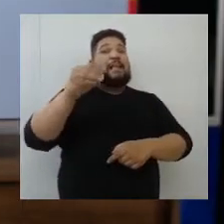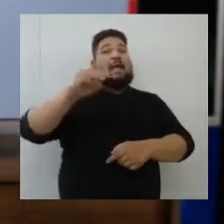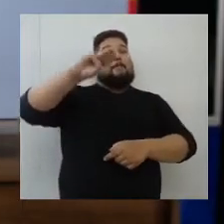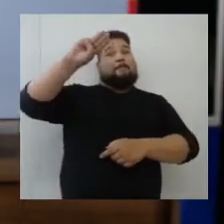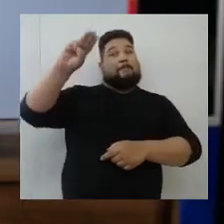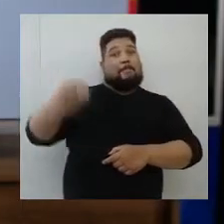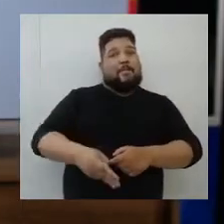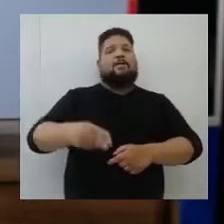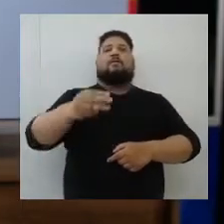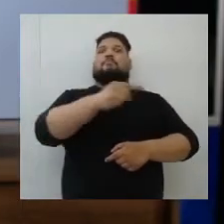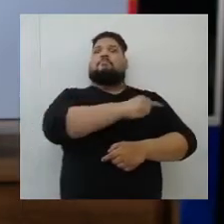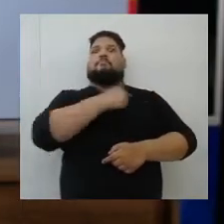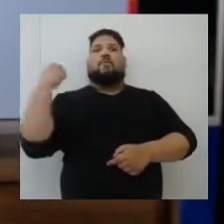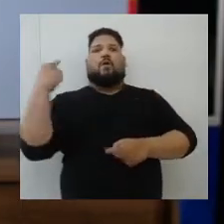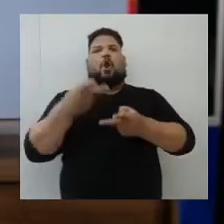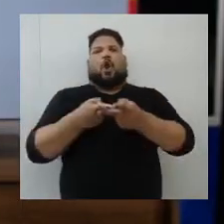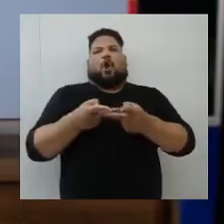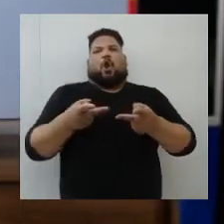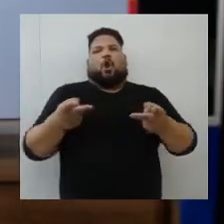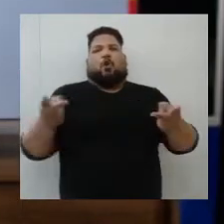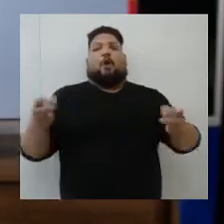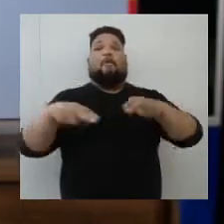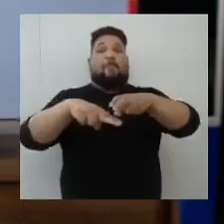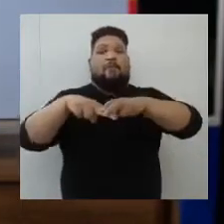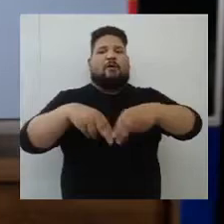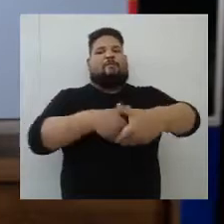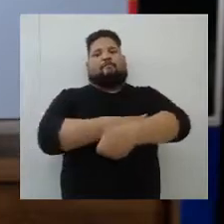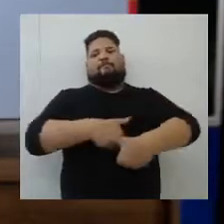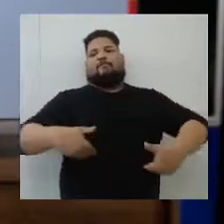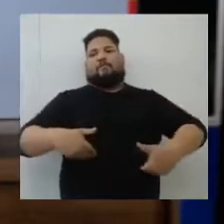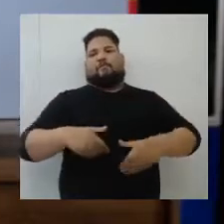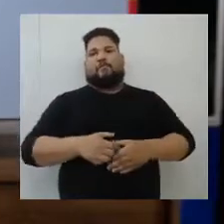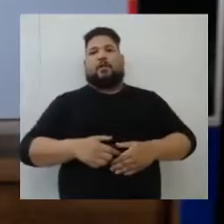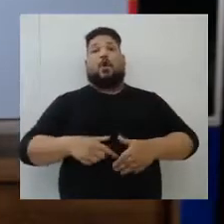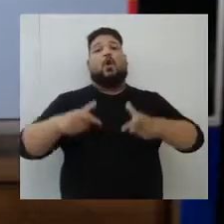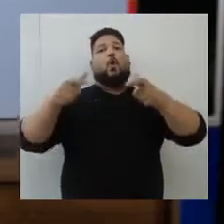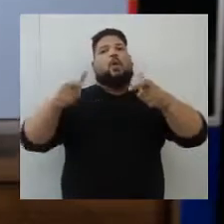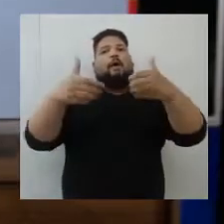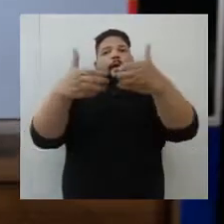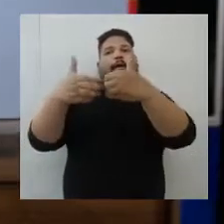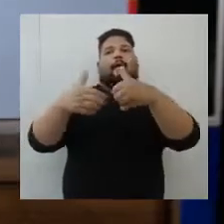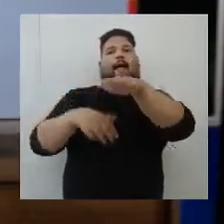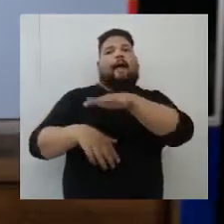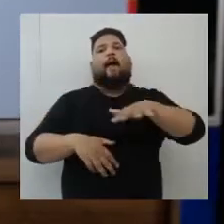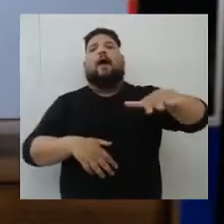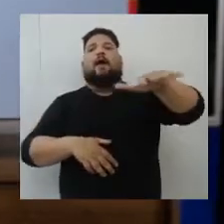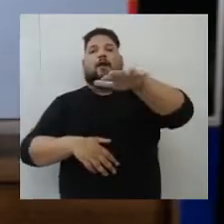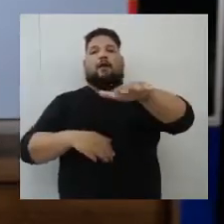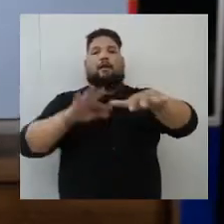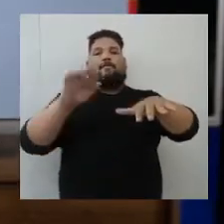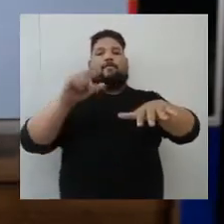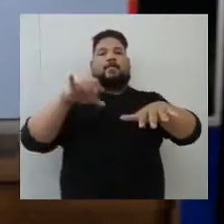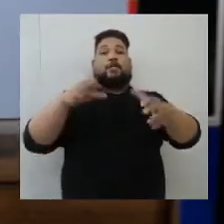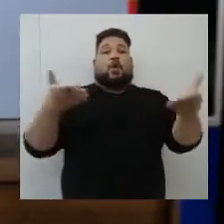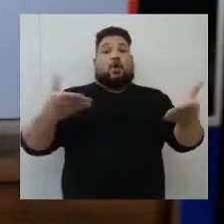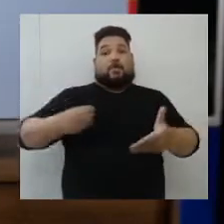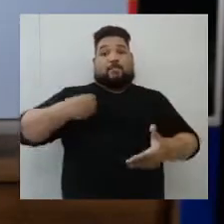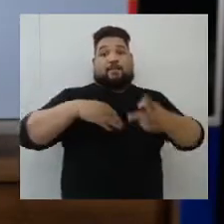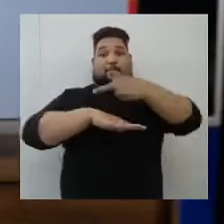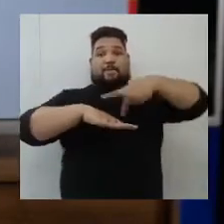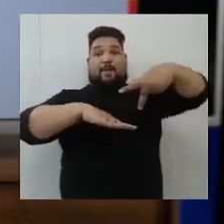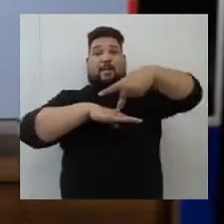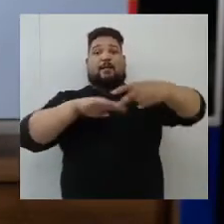mortos pela grande fome. A maioria deles na região de Flandres, na atual Bélgica.